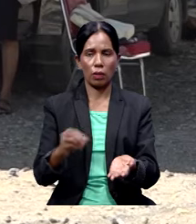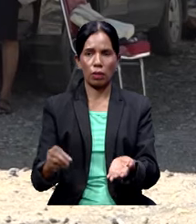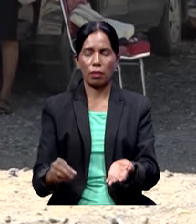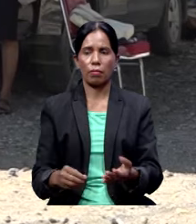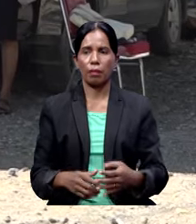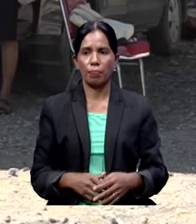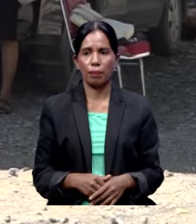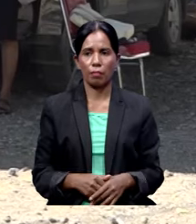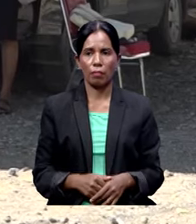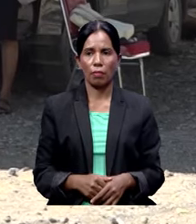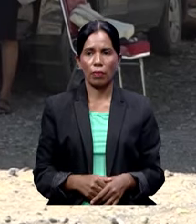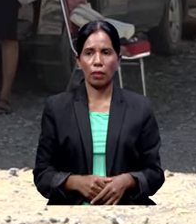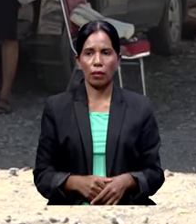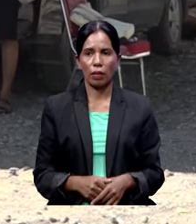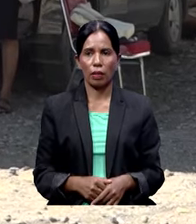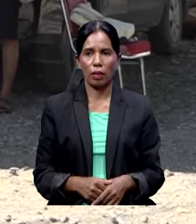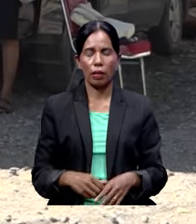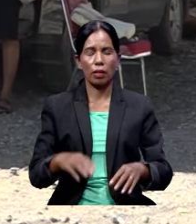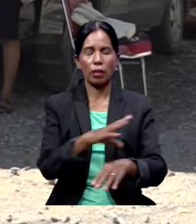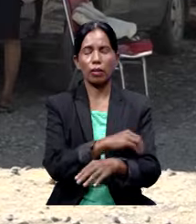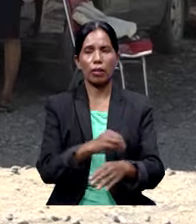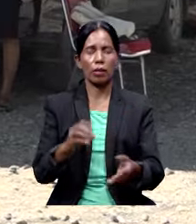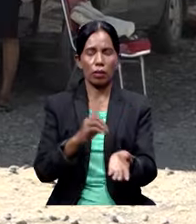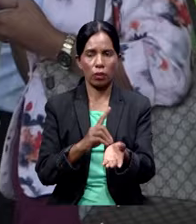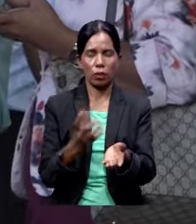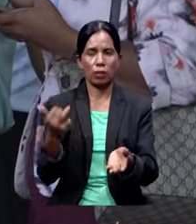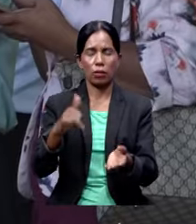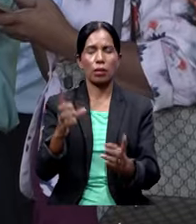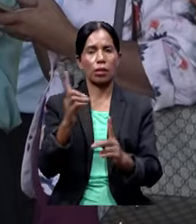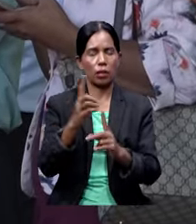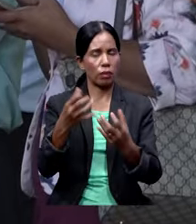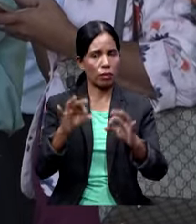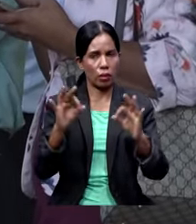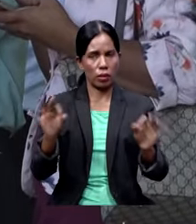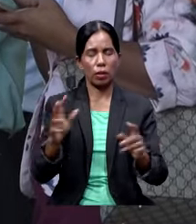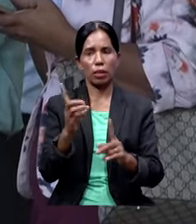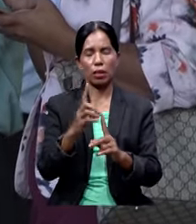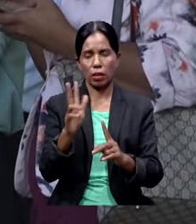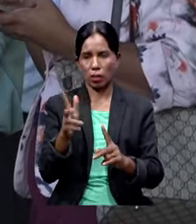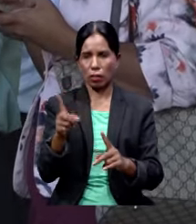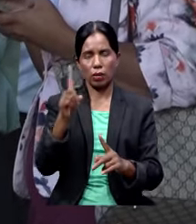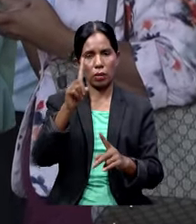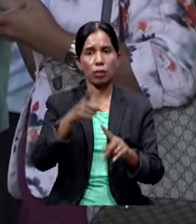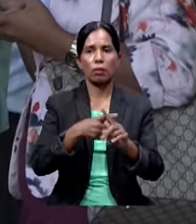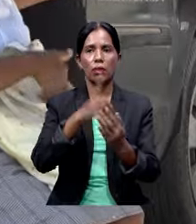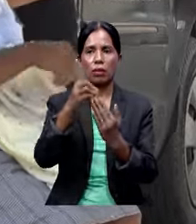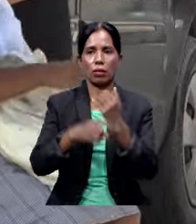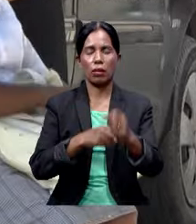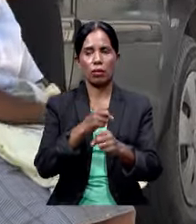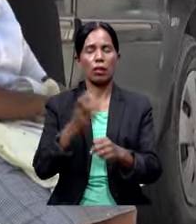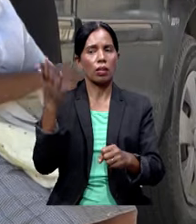grave. Além de ne profesional saúde ne be termina kontratu iha loran tolu nulu resinida fulan dezembro tinan